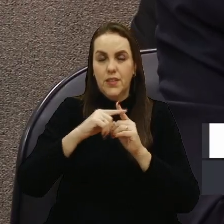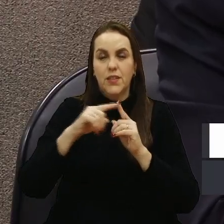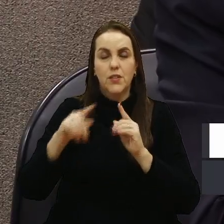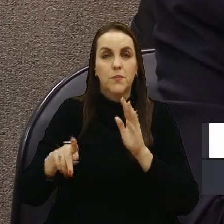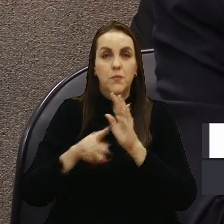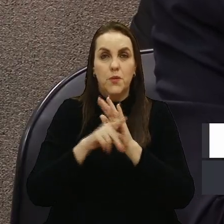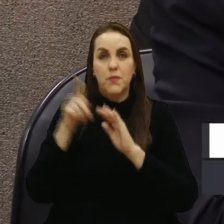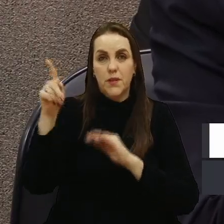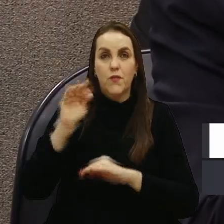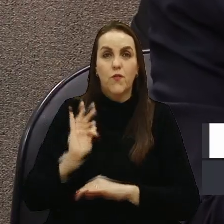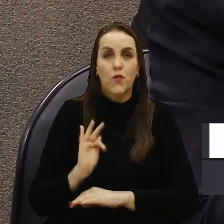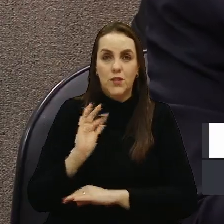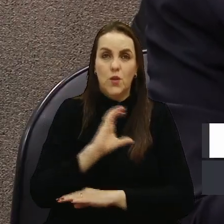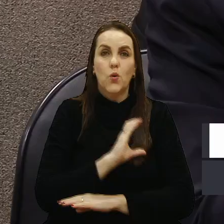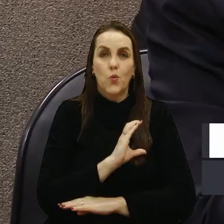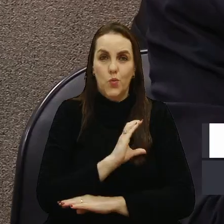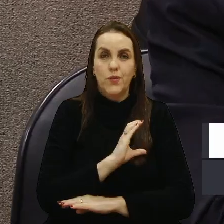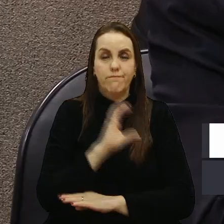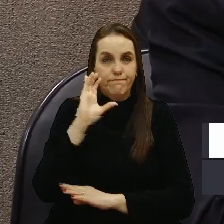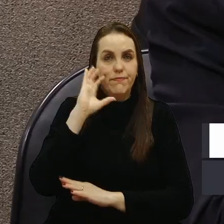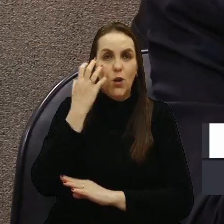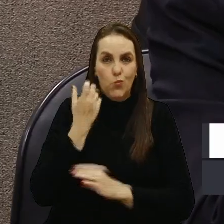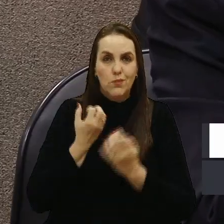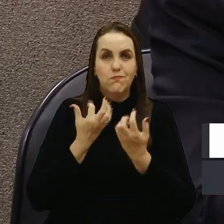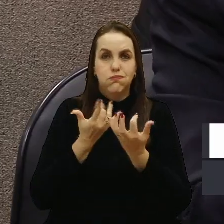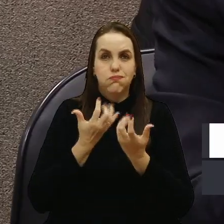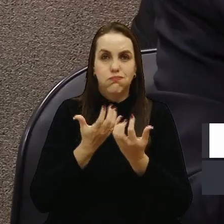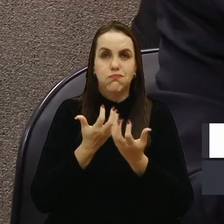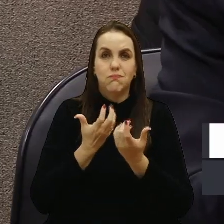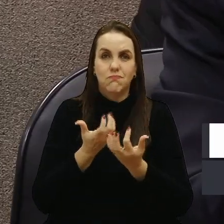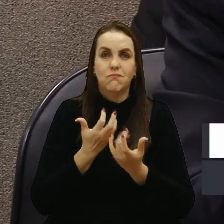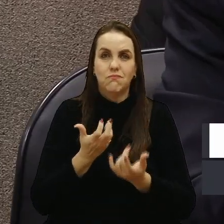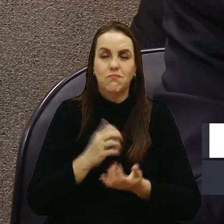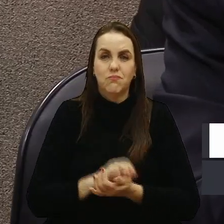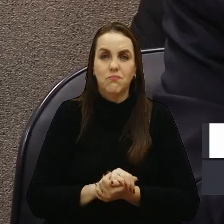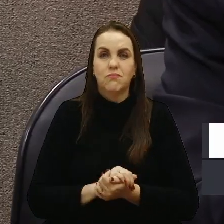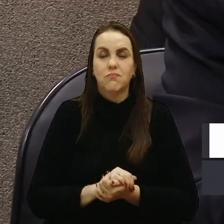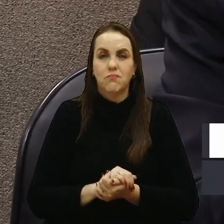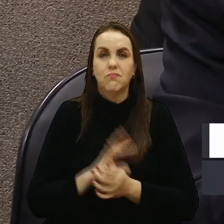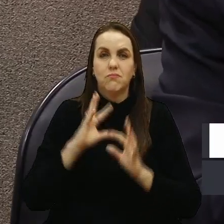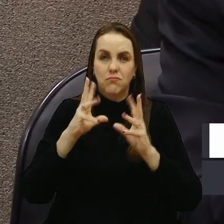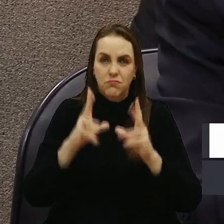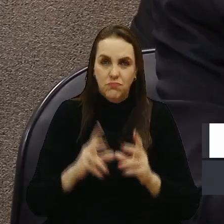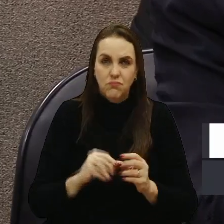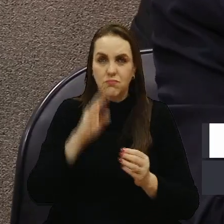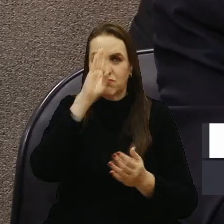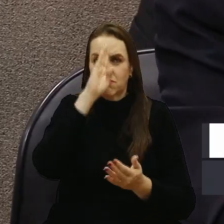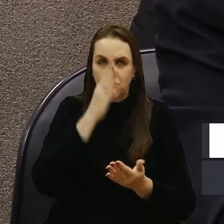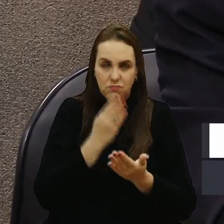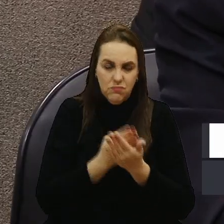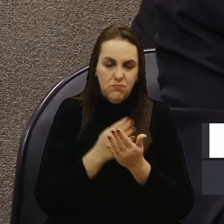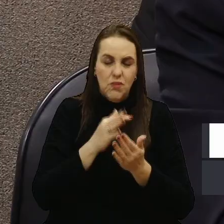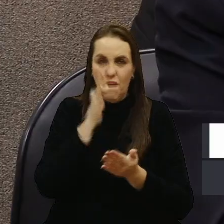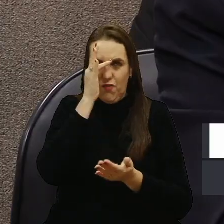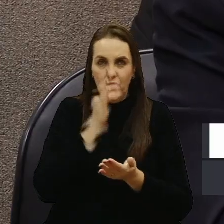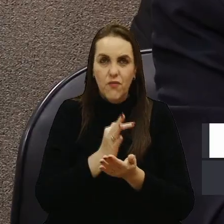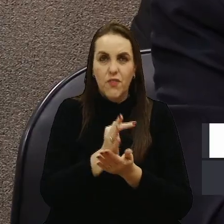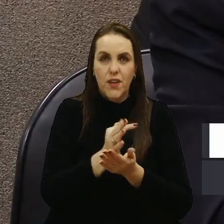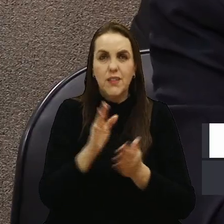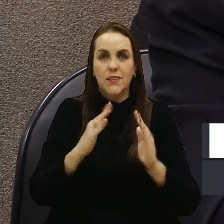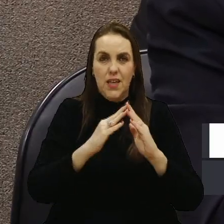Cunha, que teve um sinistro de um incêndio. Então, a todos os devotos da Igreja Matriz de Flores da